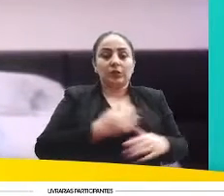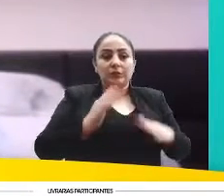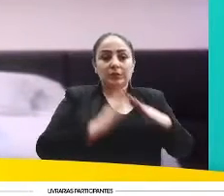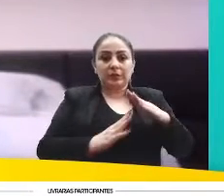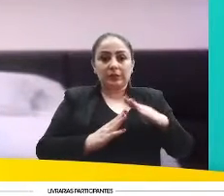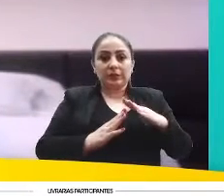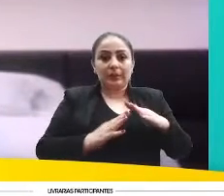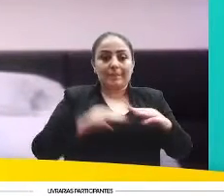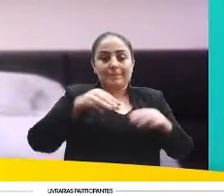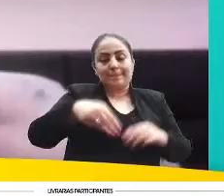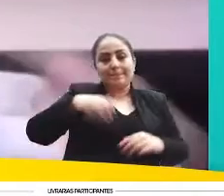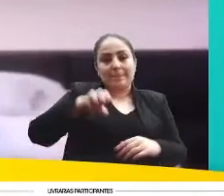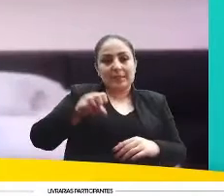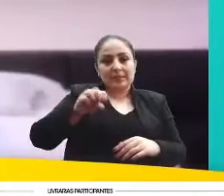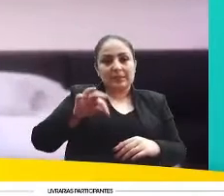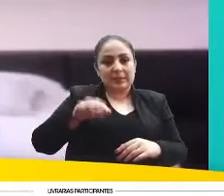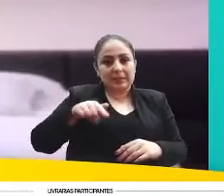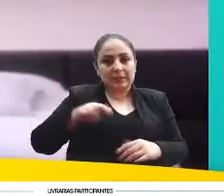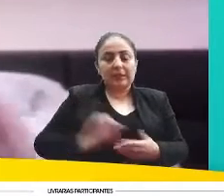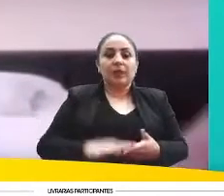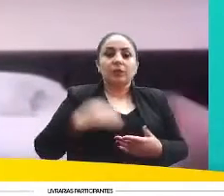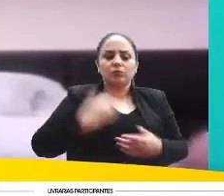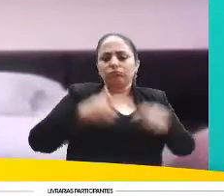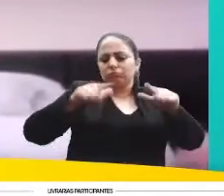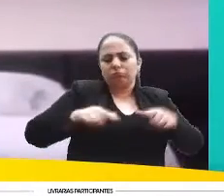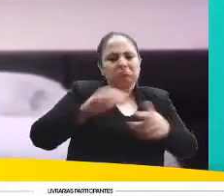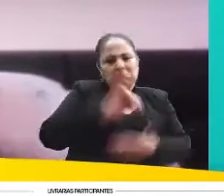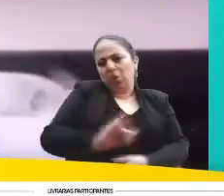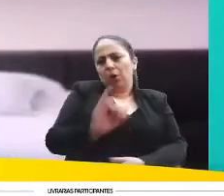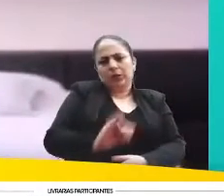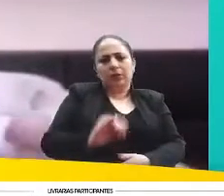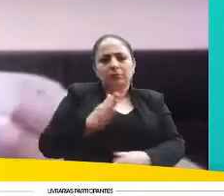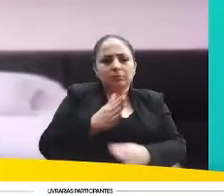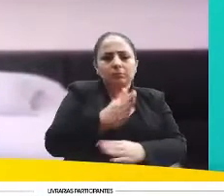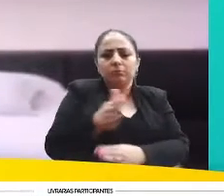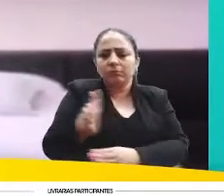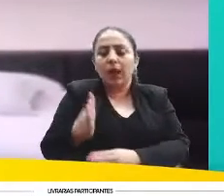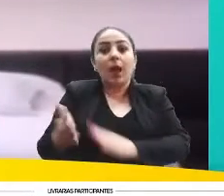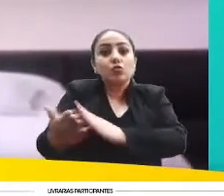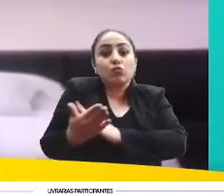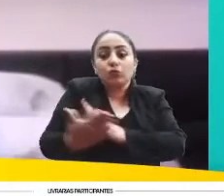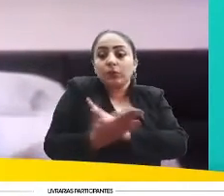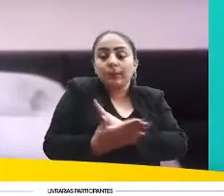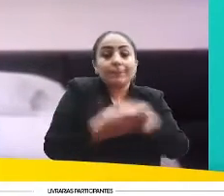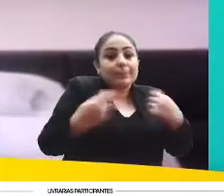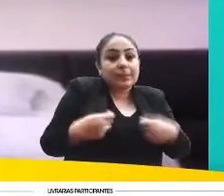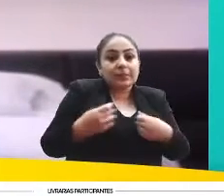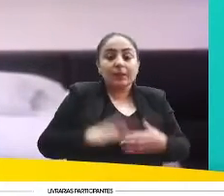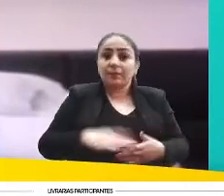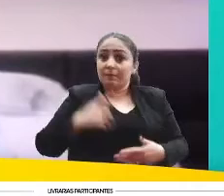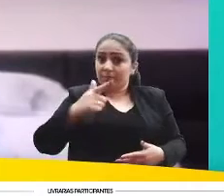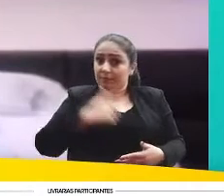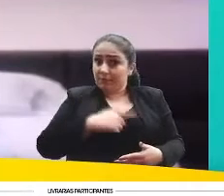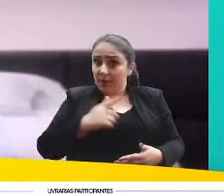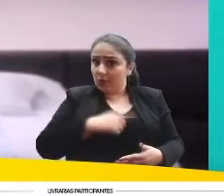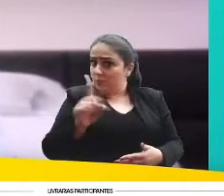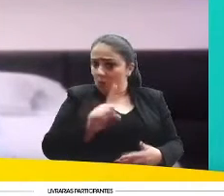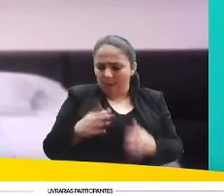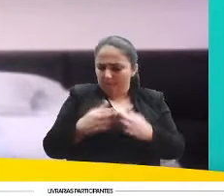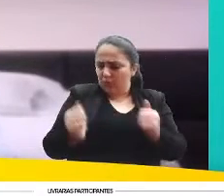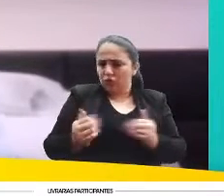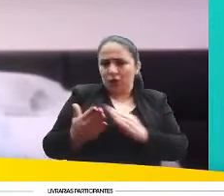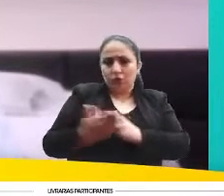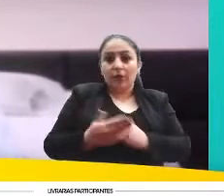na nossa mesquita, na nossa sinagoga, não importa, procurem ajuda, porque feio não é pedir